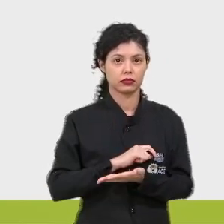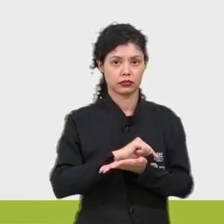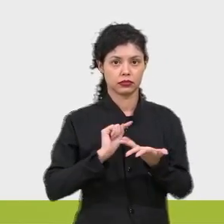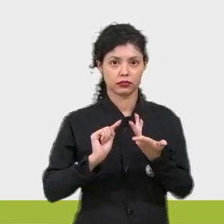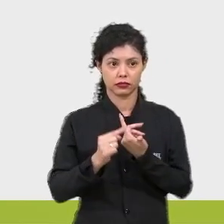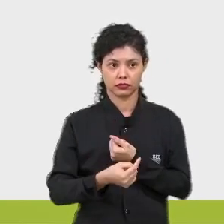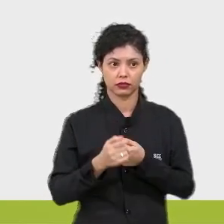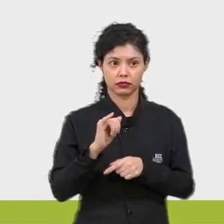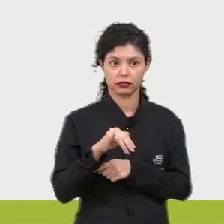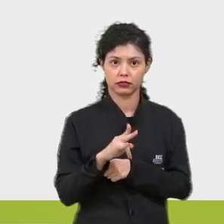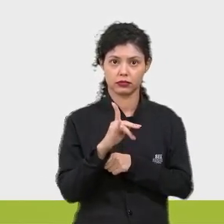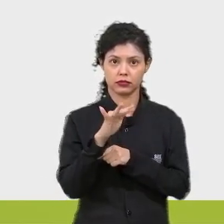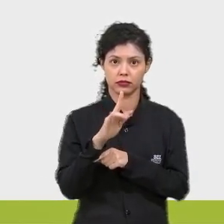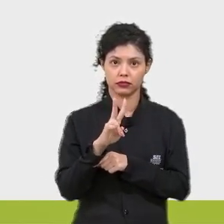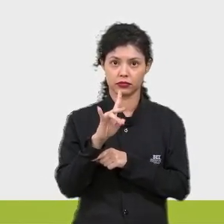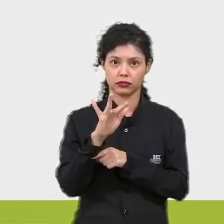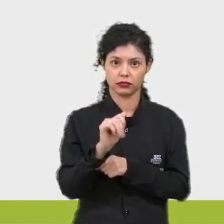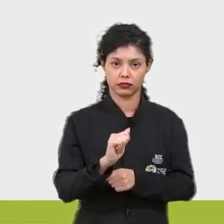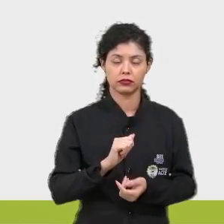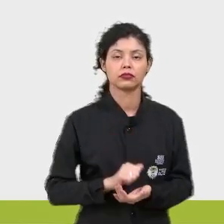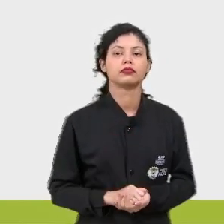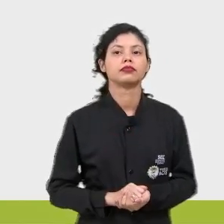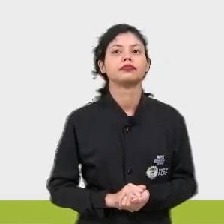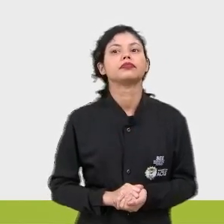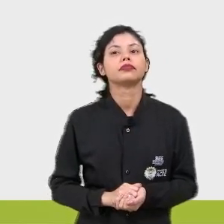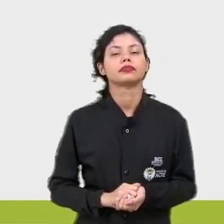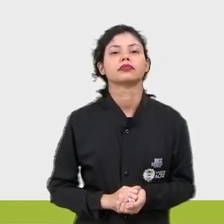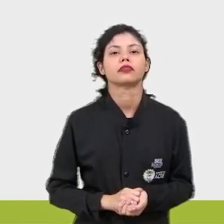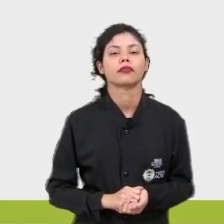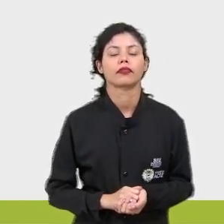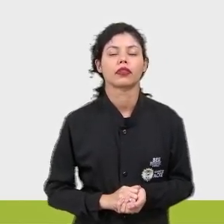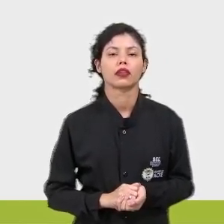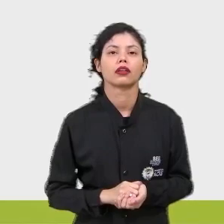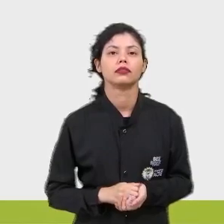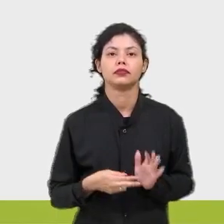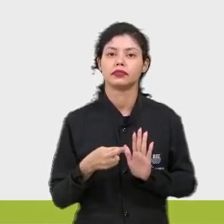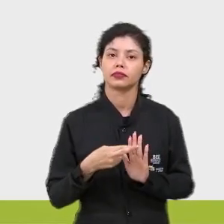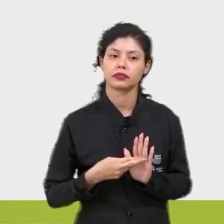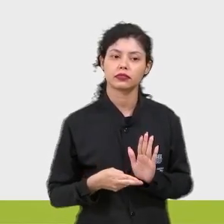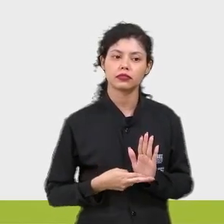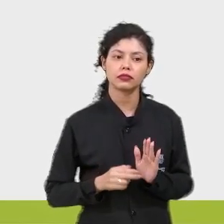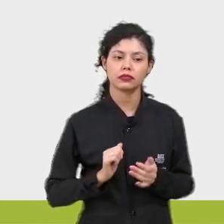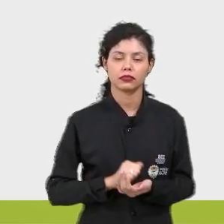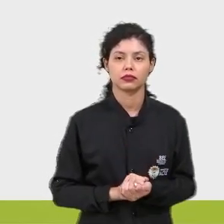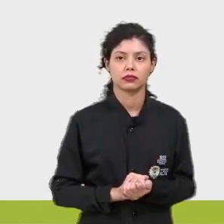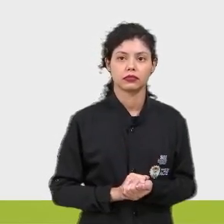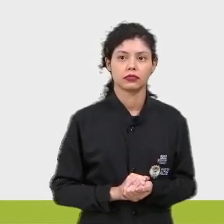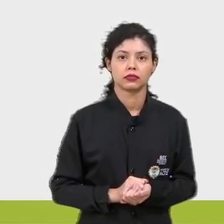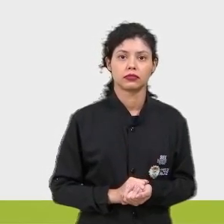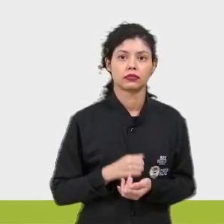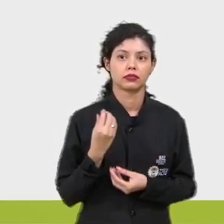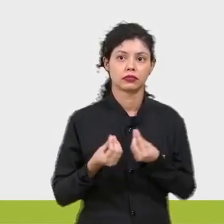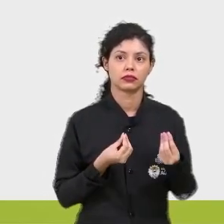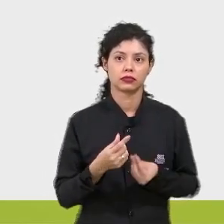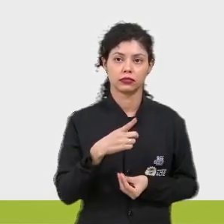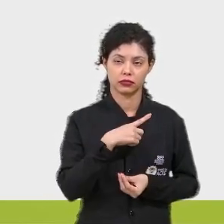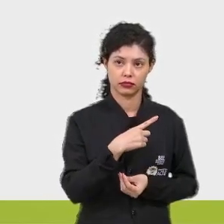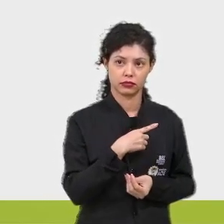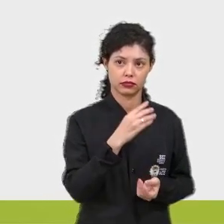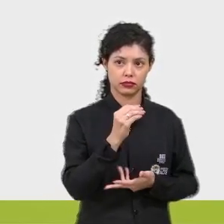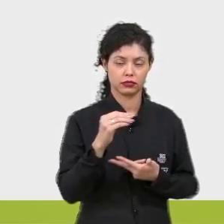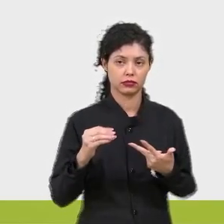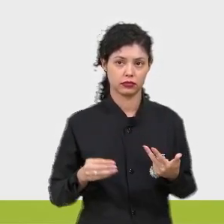tipologia injuntiva. Portanto, eu tenho orientações e instruções. Professor, como que isso cai no Enem,